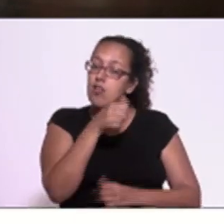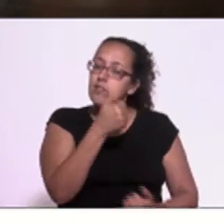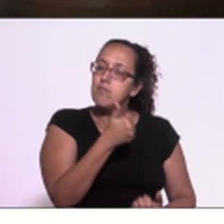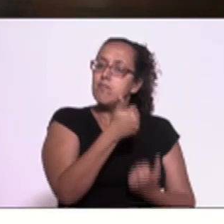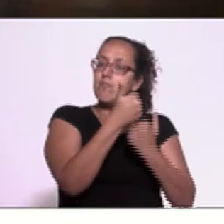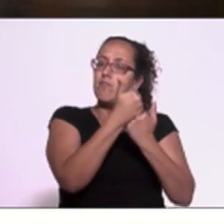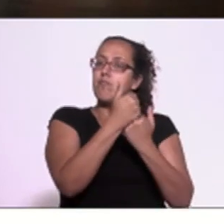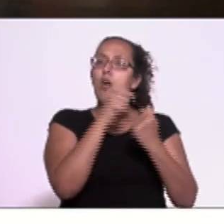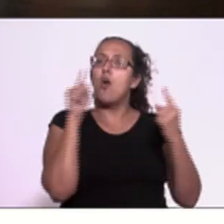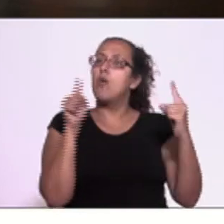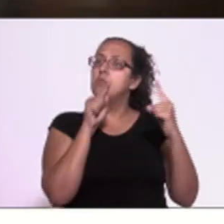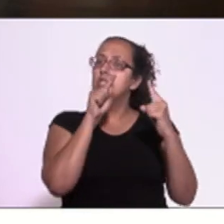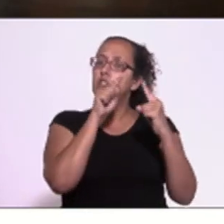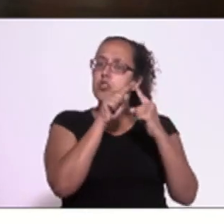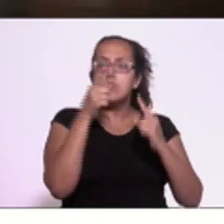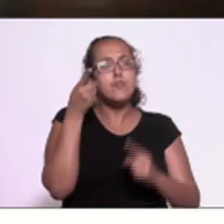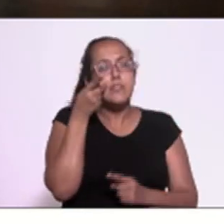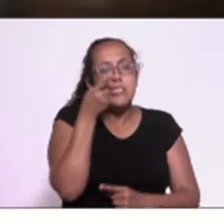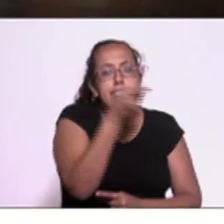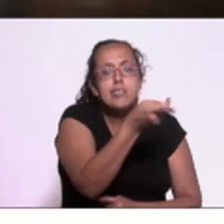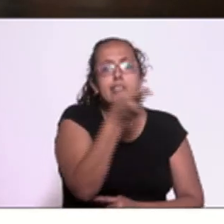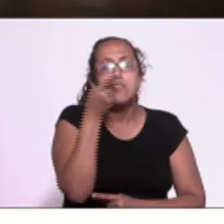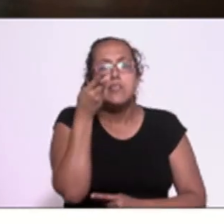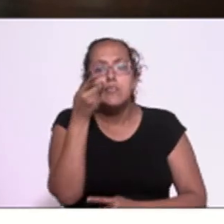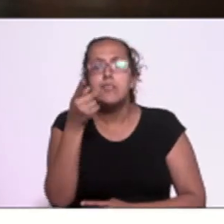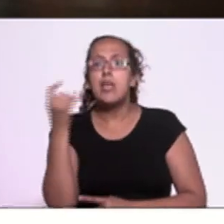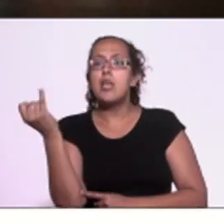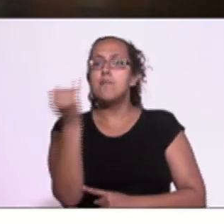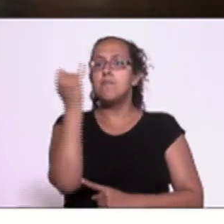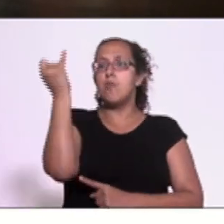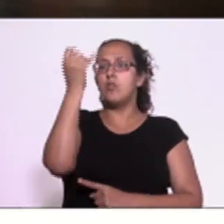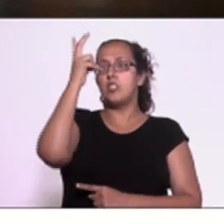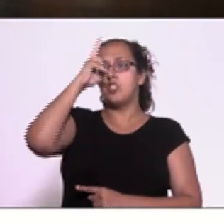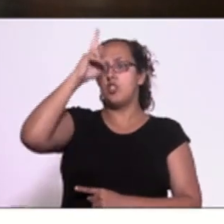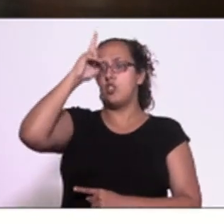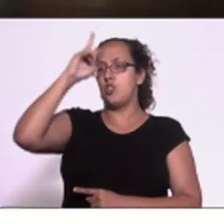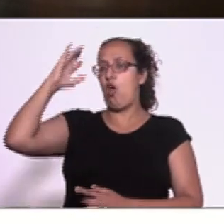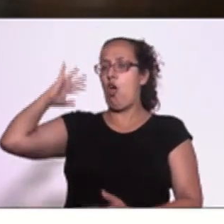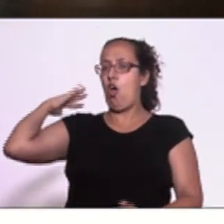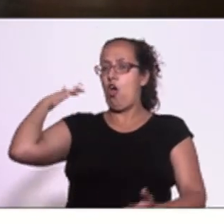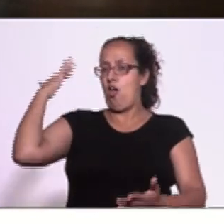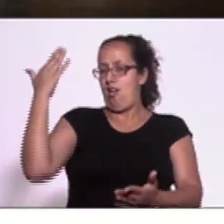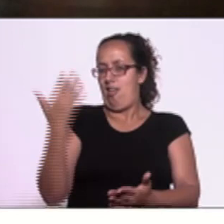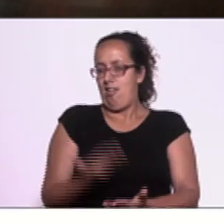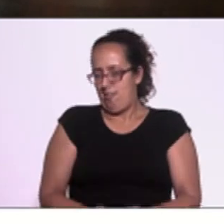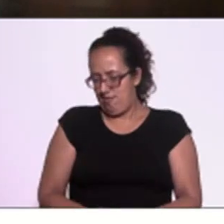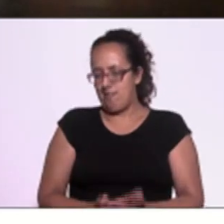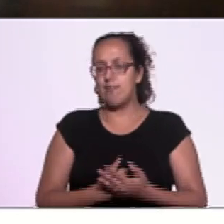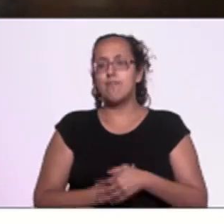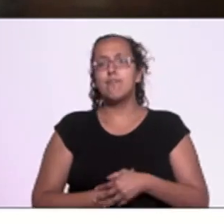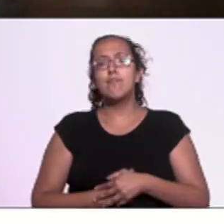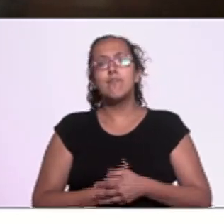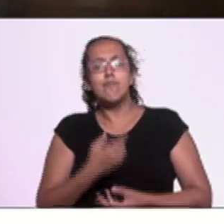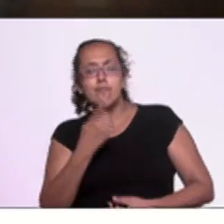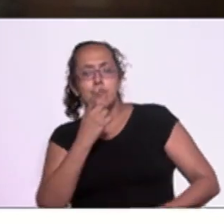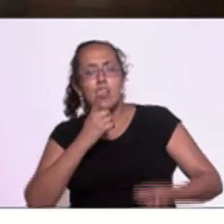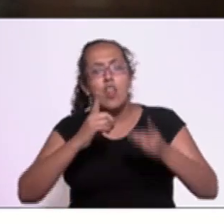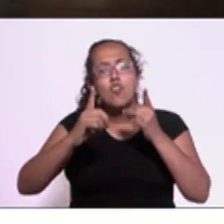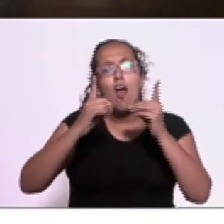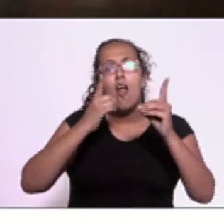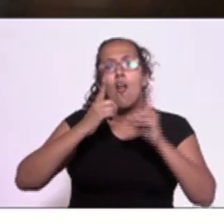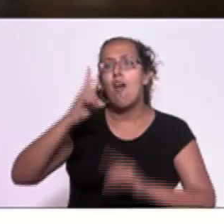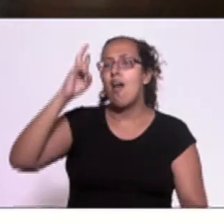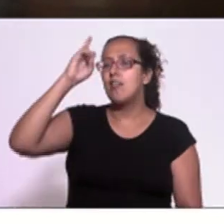projeto, visitar os lugares de importância histórica para a República, a fim de dialogar com